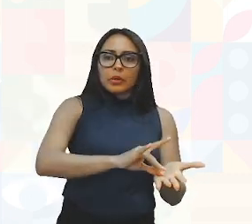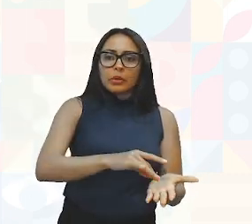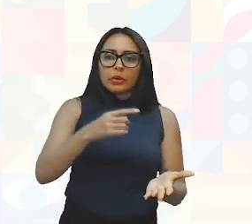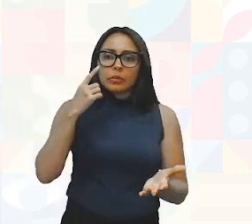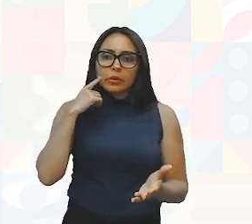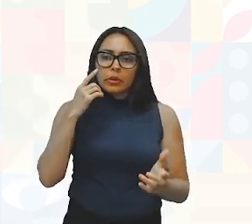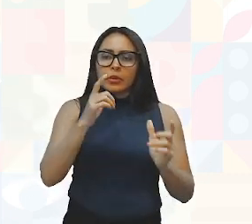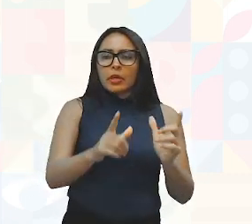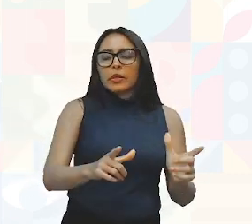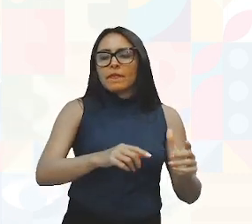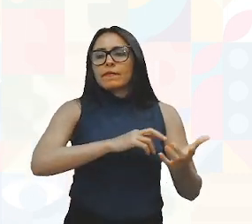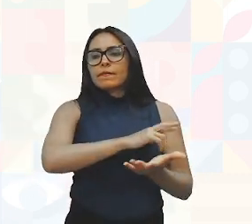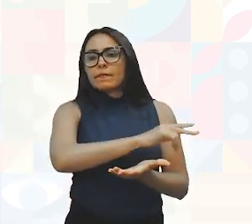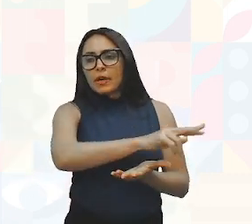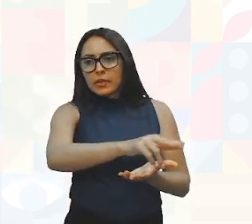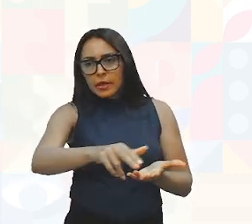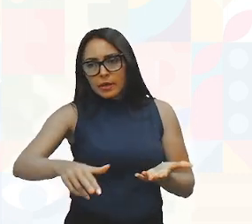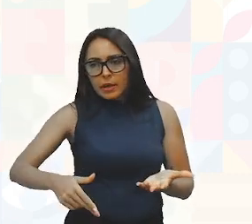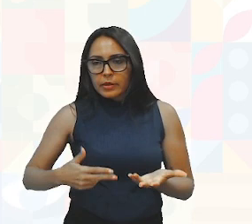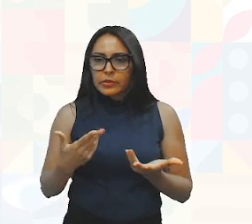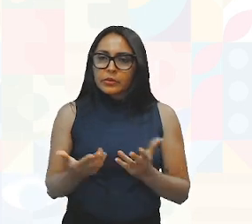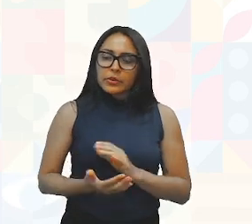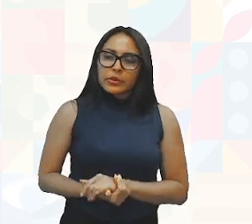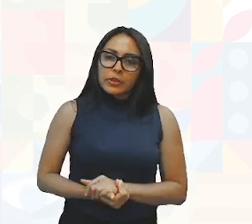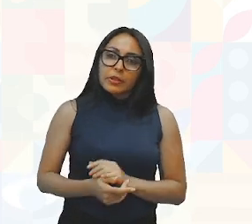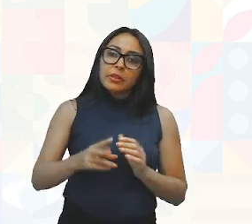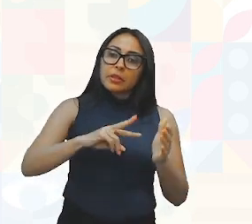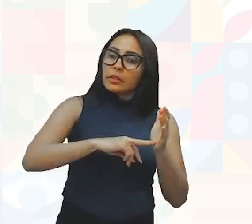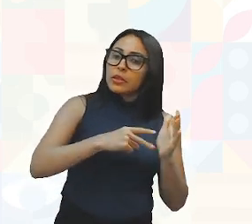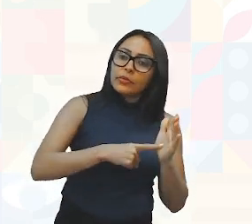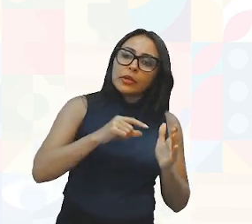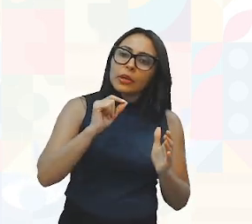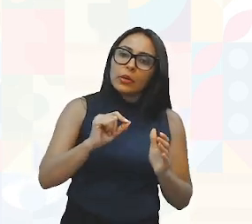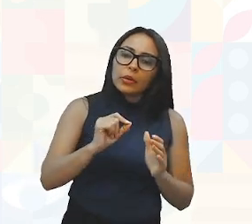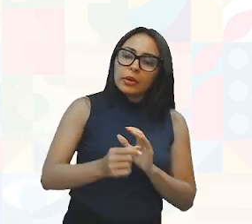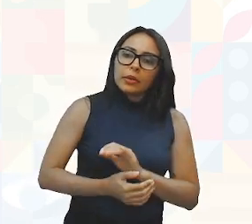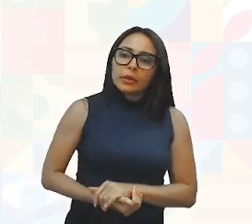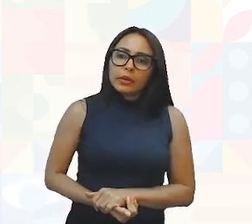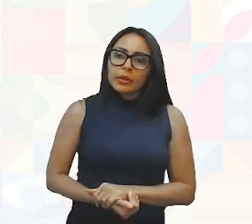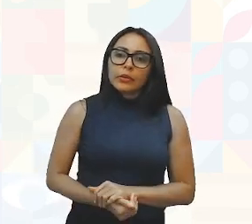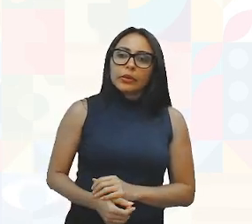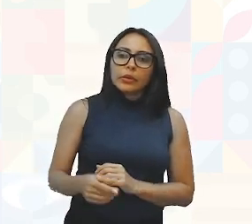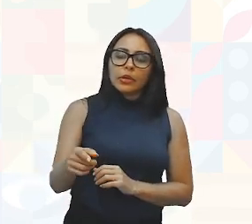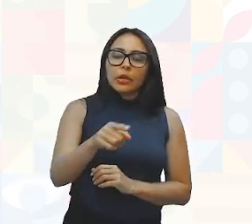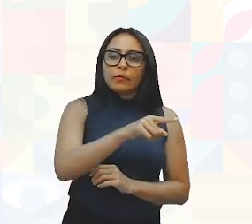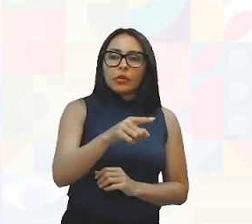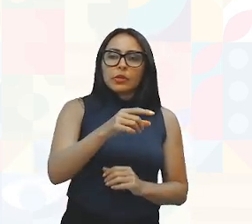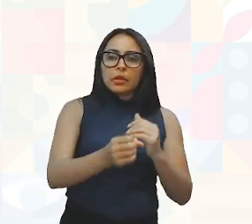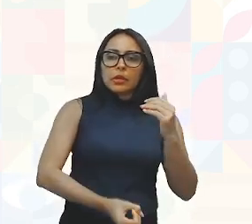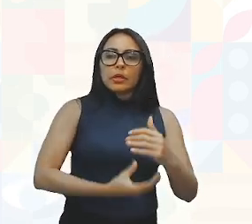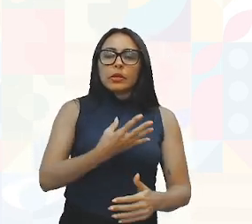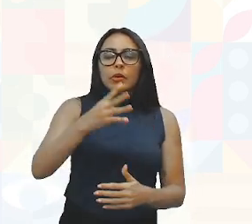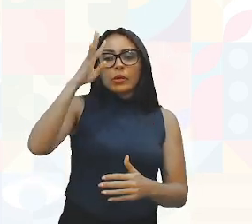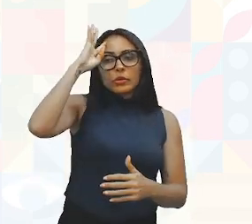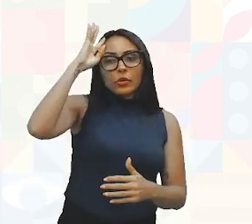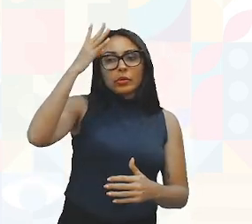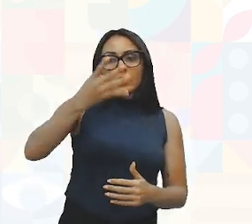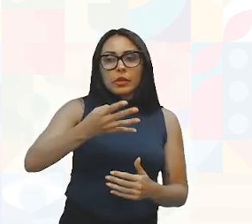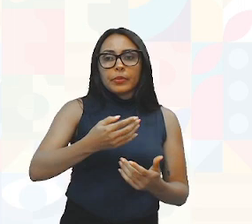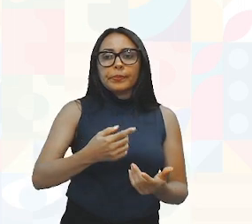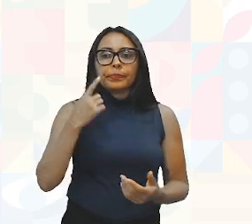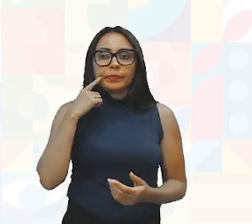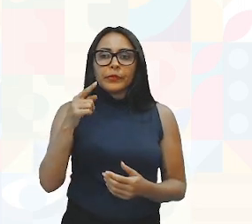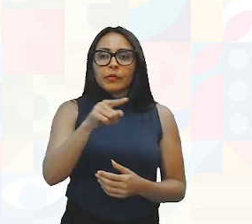de situações. Isso significa que uma vez que você cria uma solução algorítmica, você pode